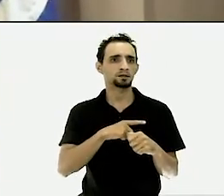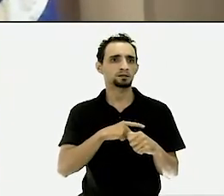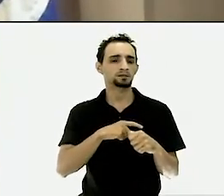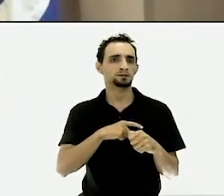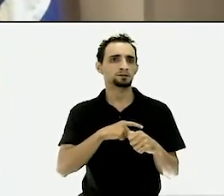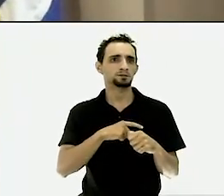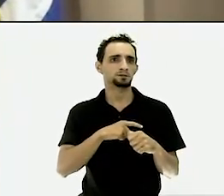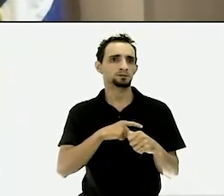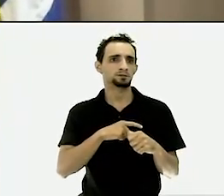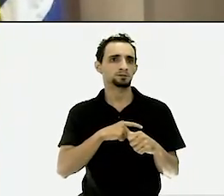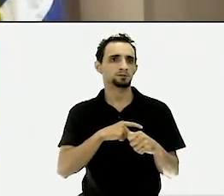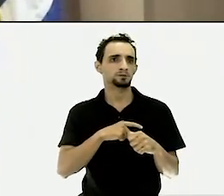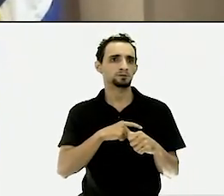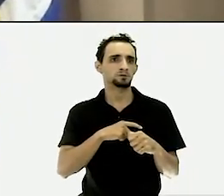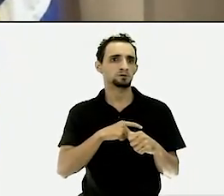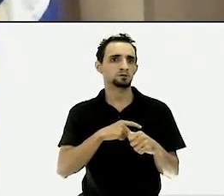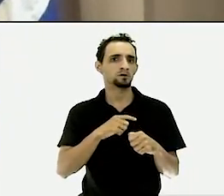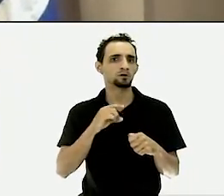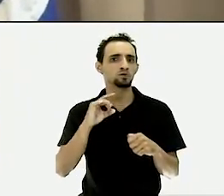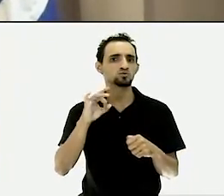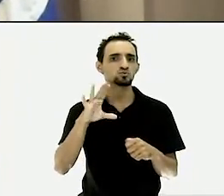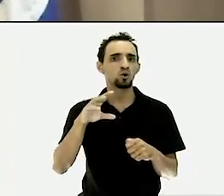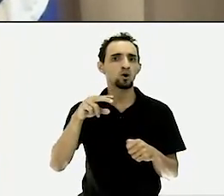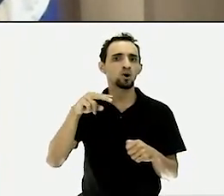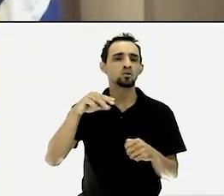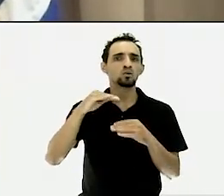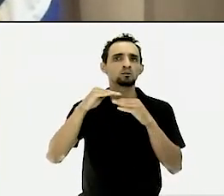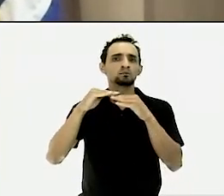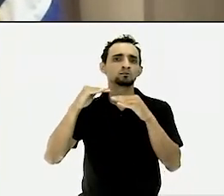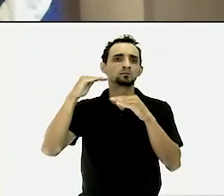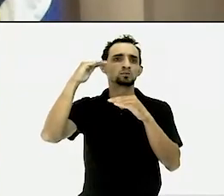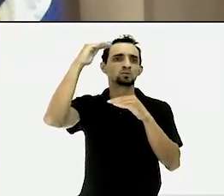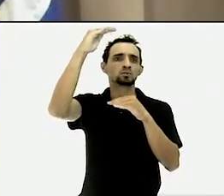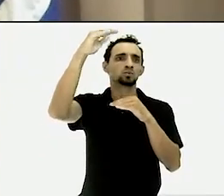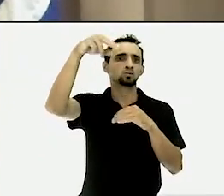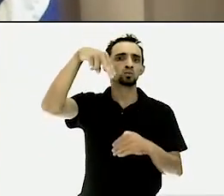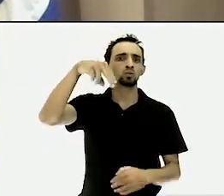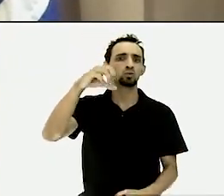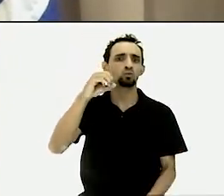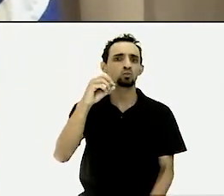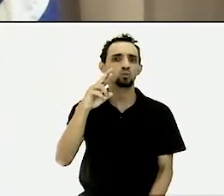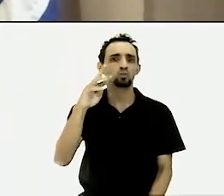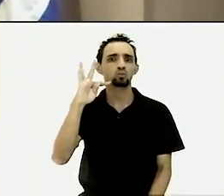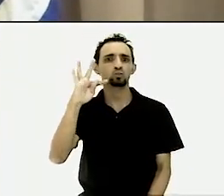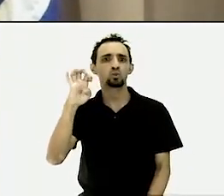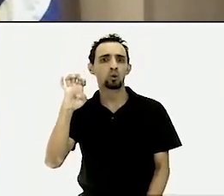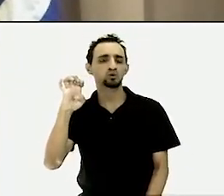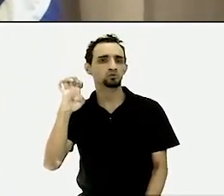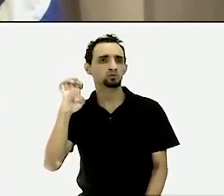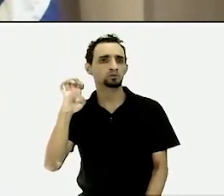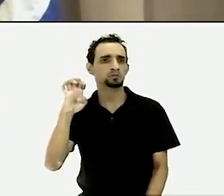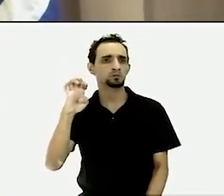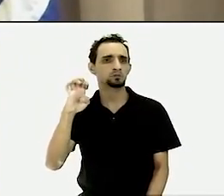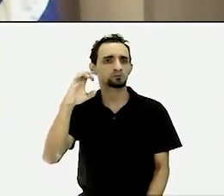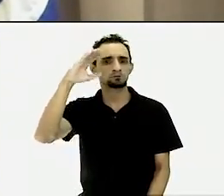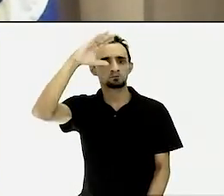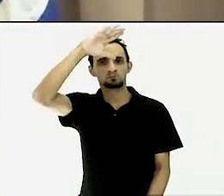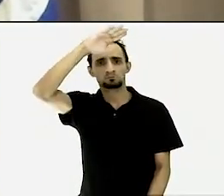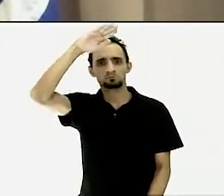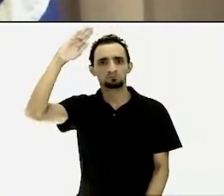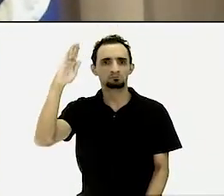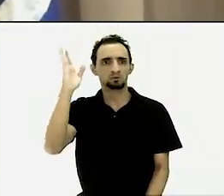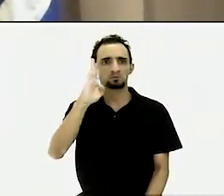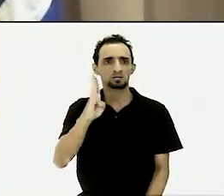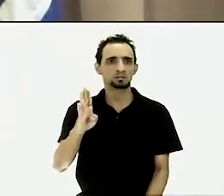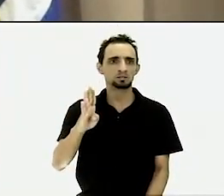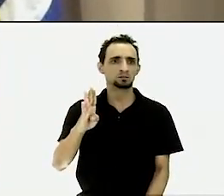Nordeste, que para conseguir uma consulta, talvez no norte, uma pessoa tem que sair de barco para